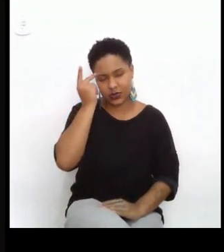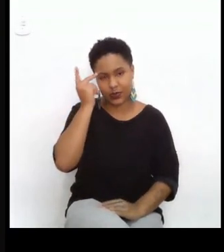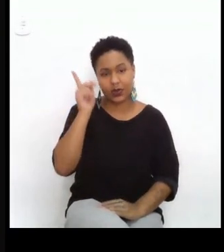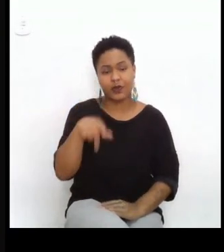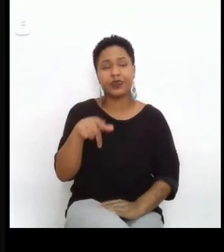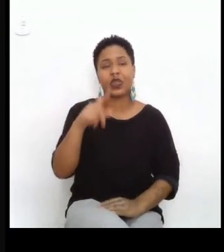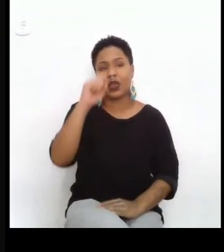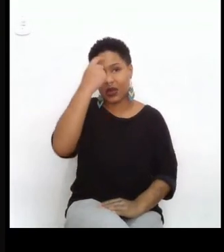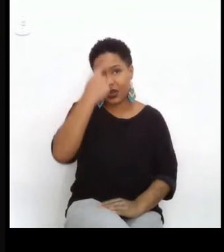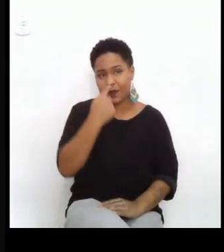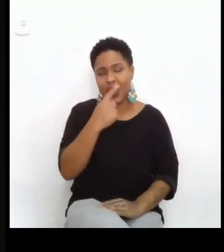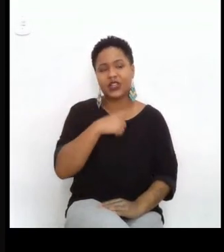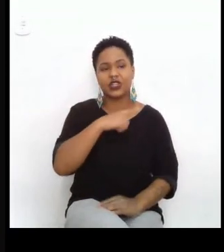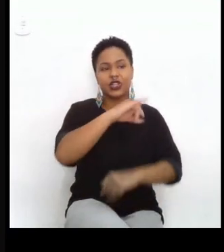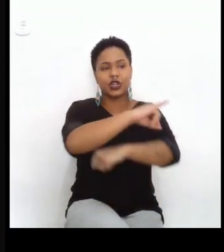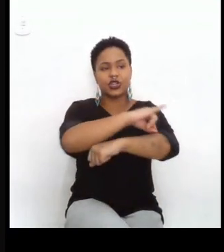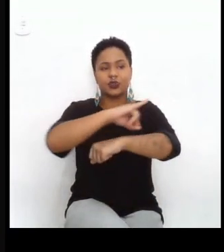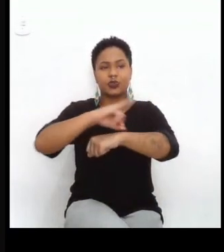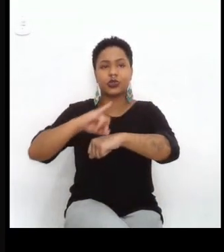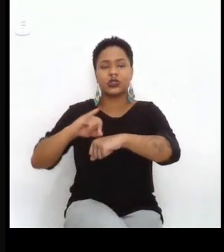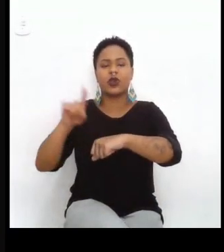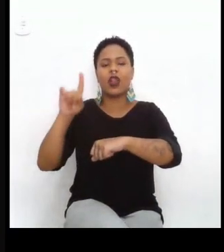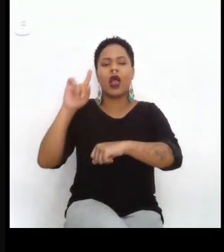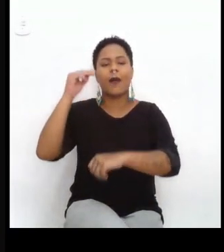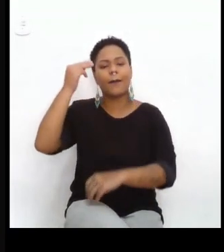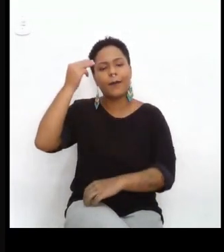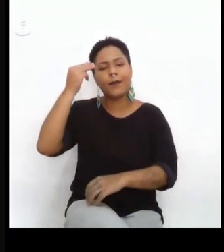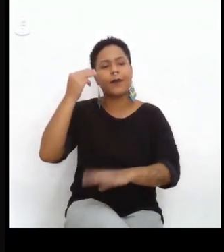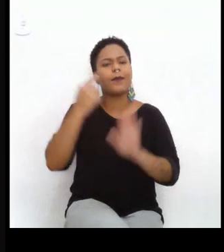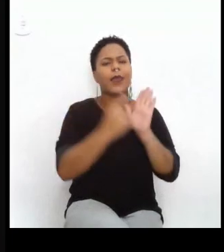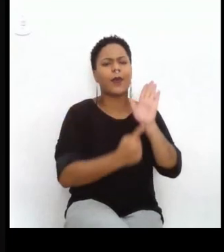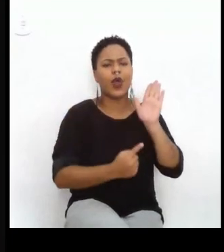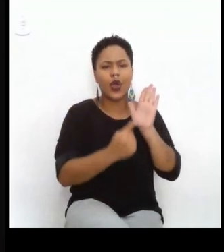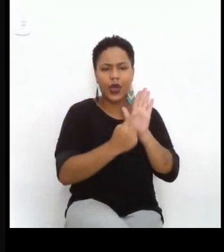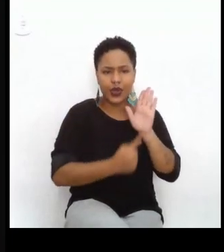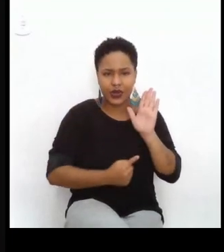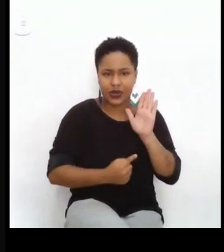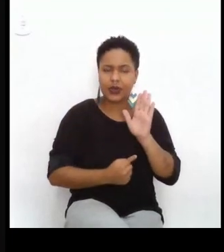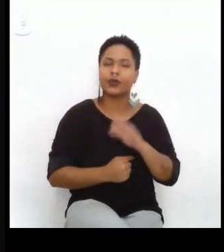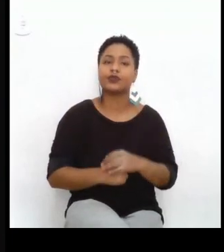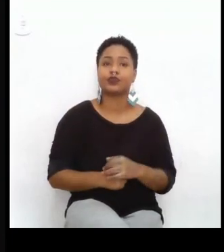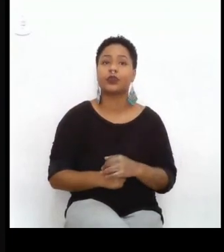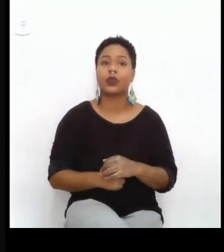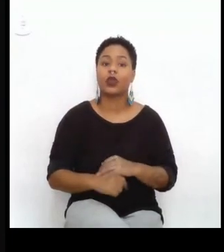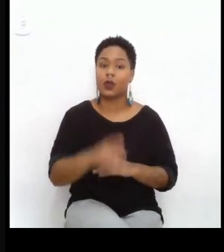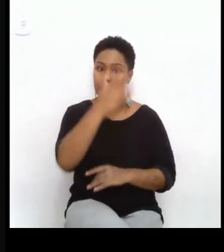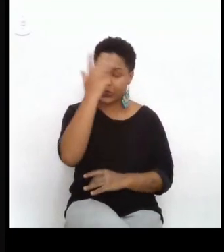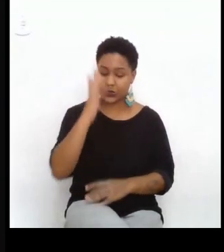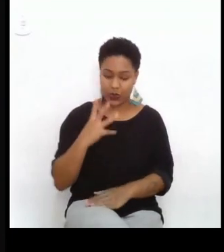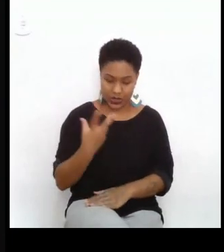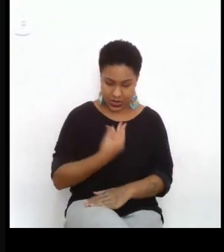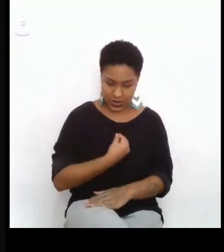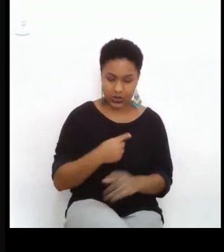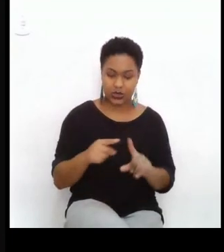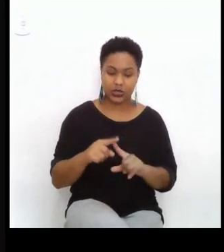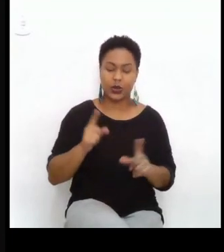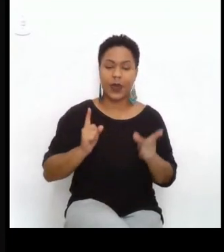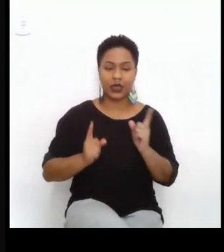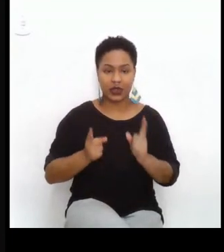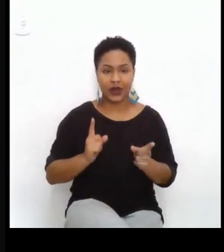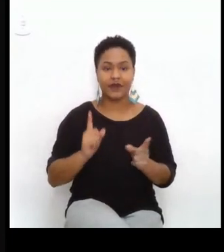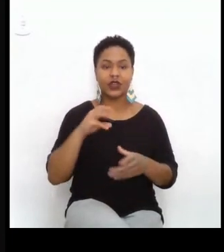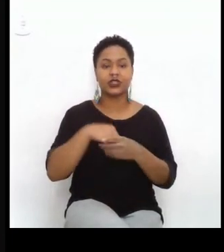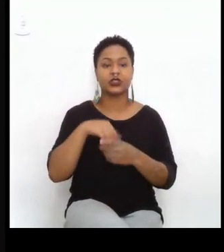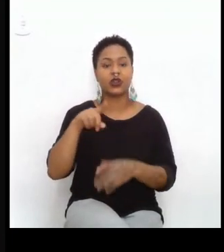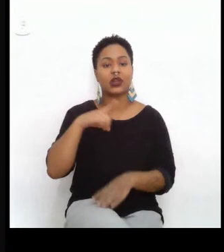no memorial da resistência de pessoas transitando e estavam ali são enfim dentro do foram